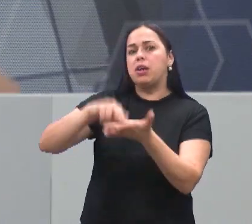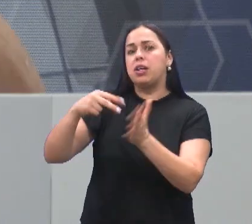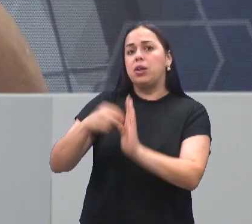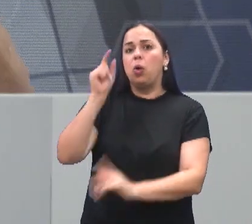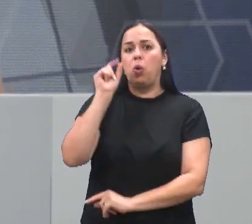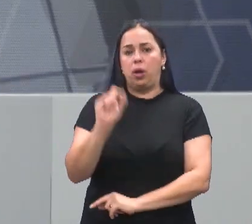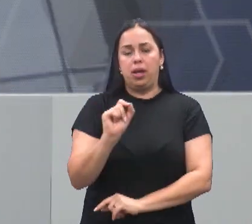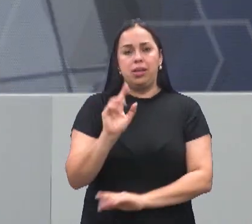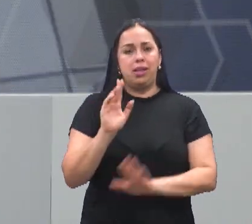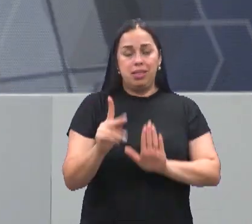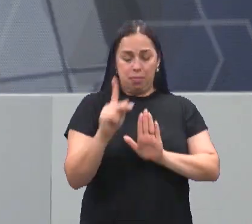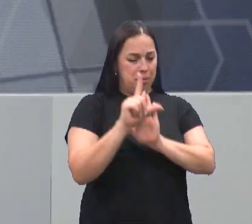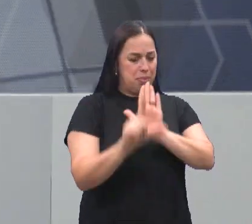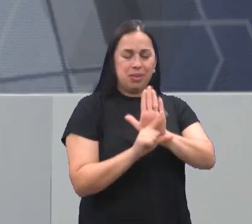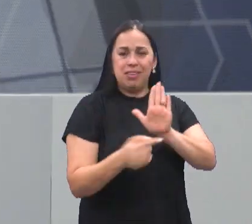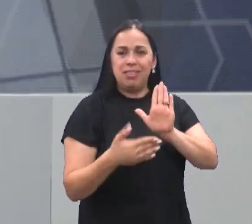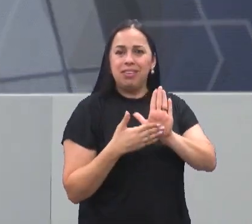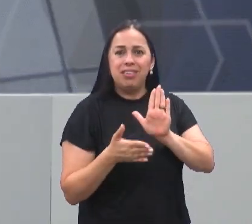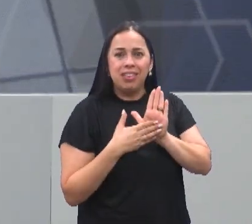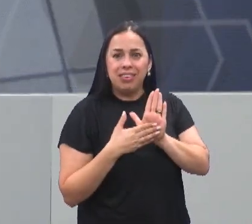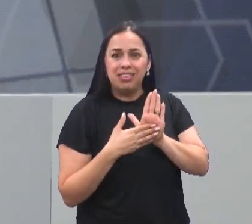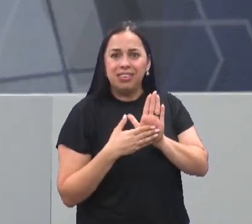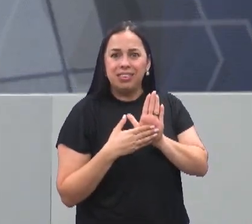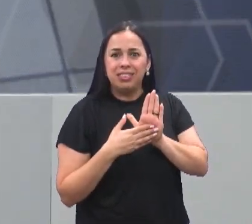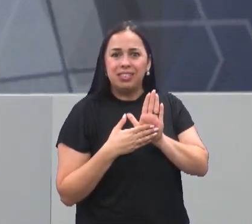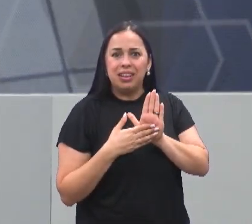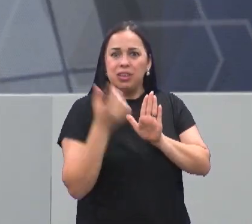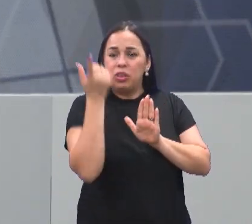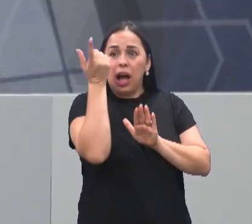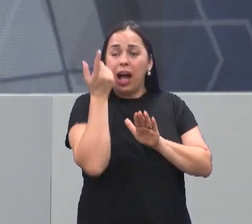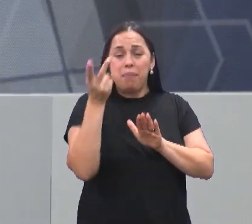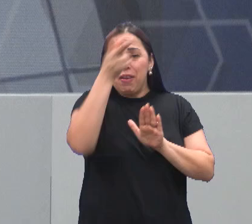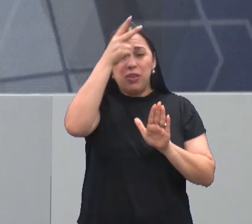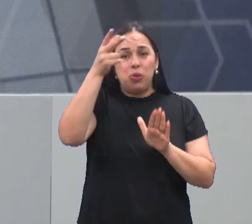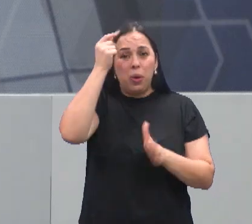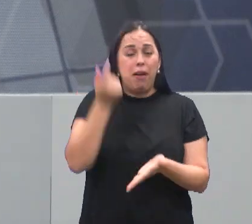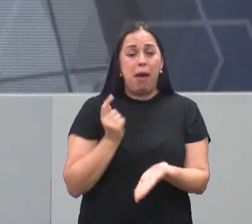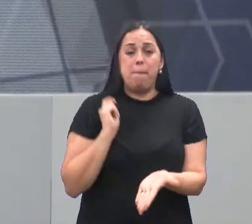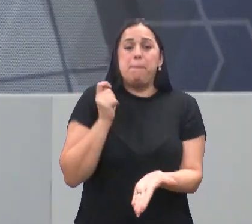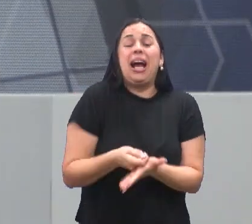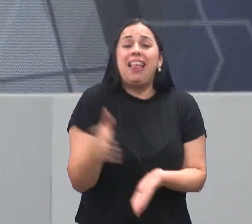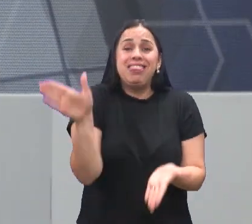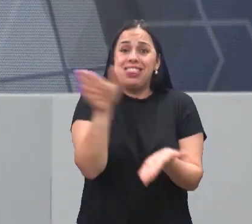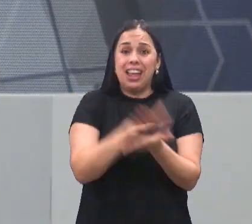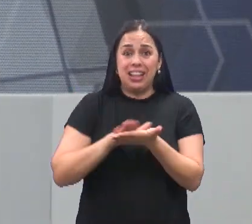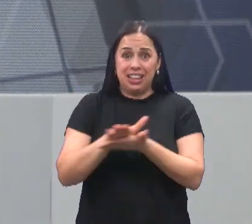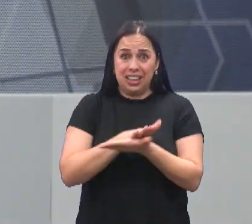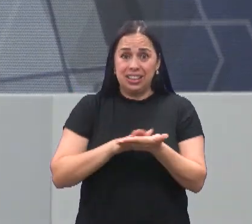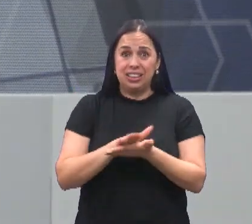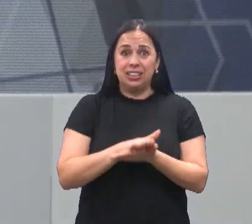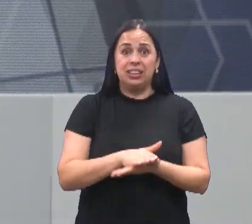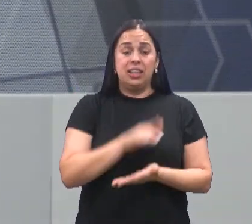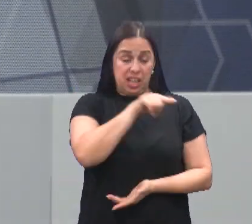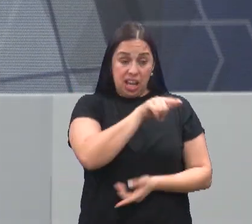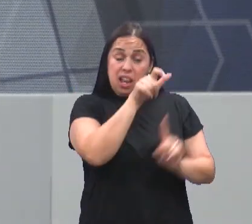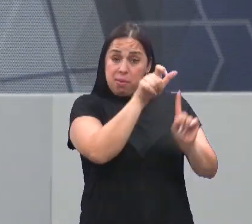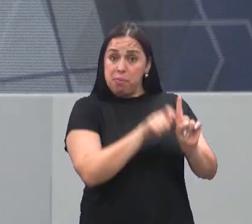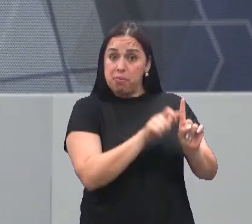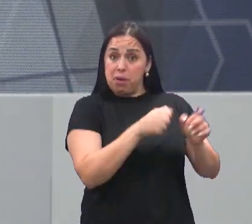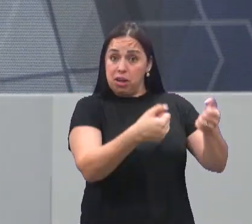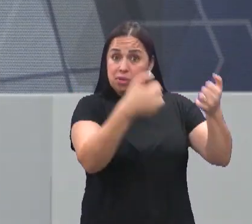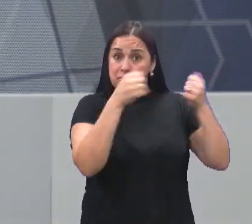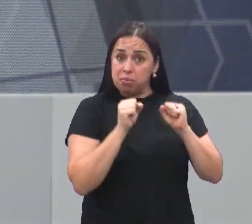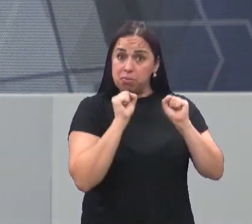não propõe nada de gasto da prefeitura. O Rodolfo, se estivesse aqui, iria falar para vocês. Há